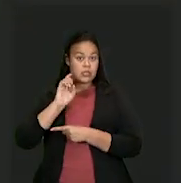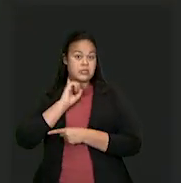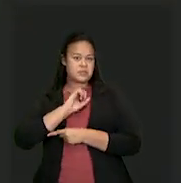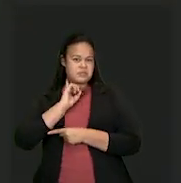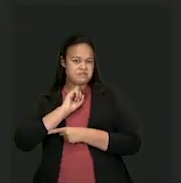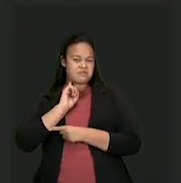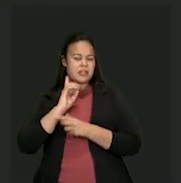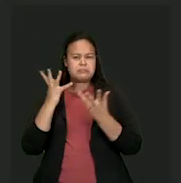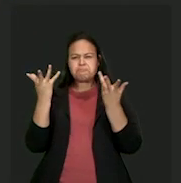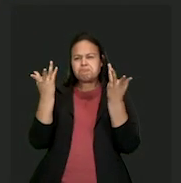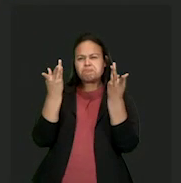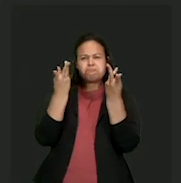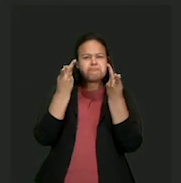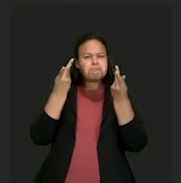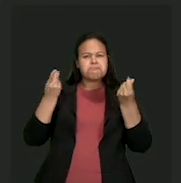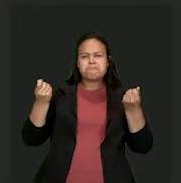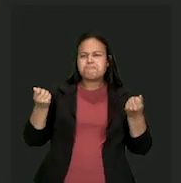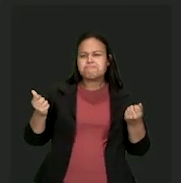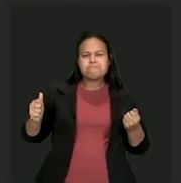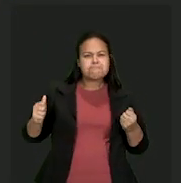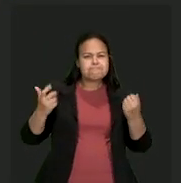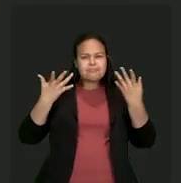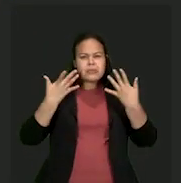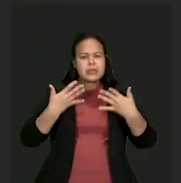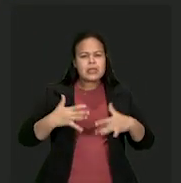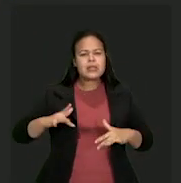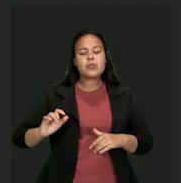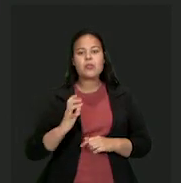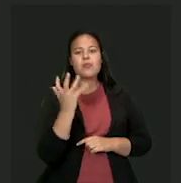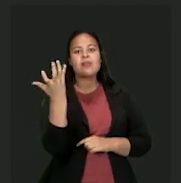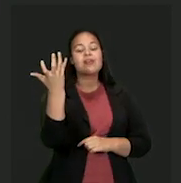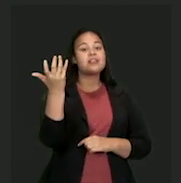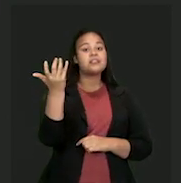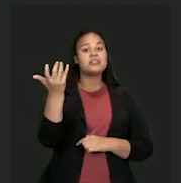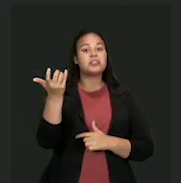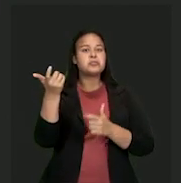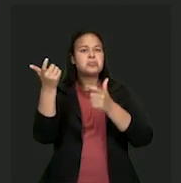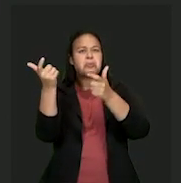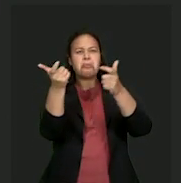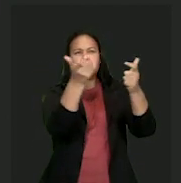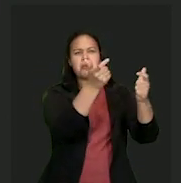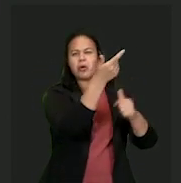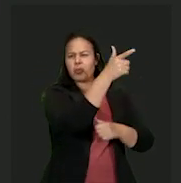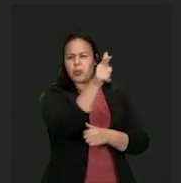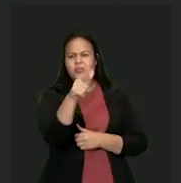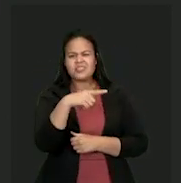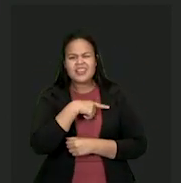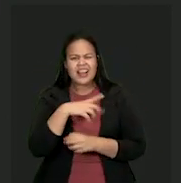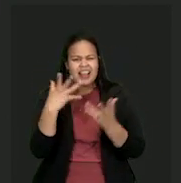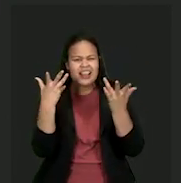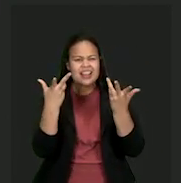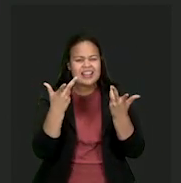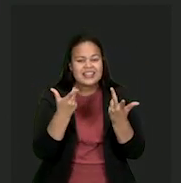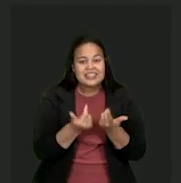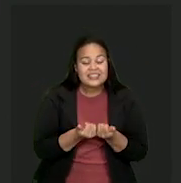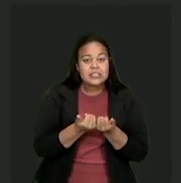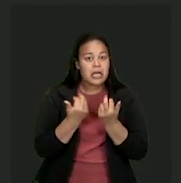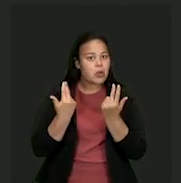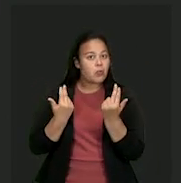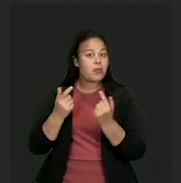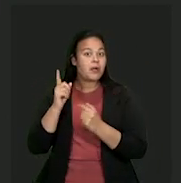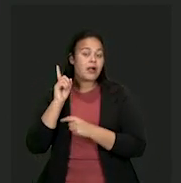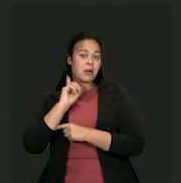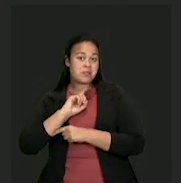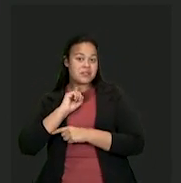raras belezas naturais, ou seja, tem belezas que não há em nenhum outro lugar. Agora imagine como era antes desse espaço